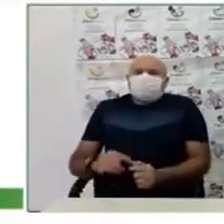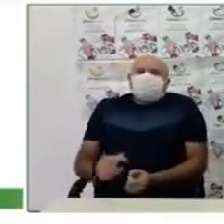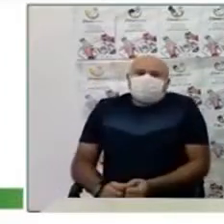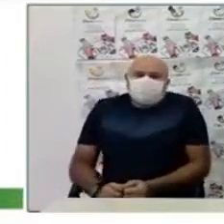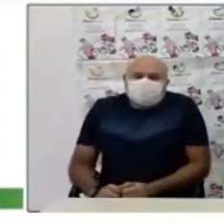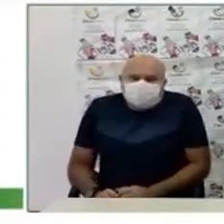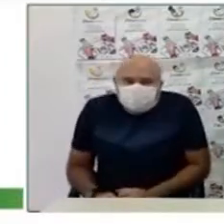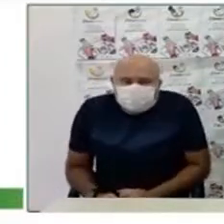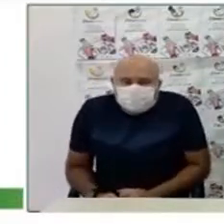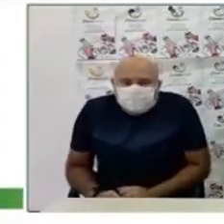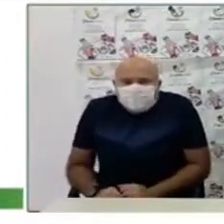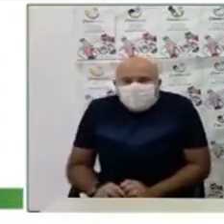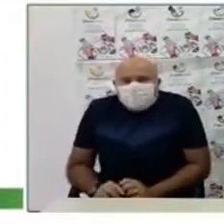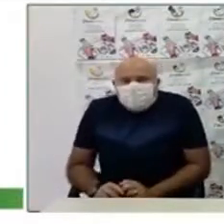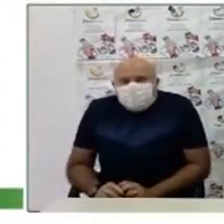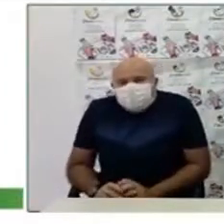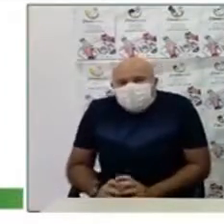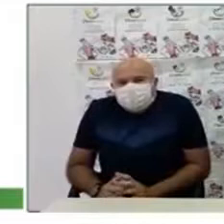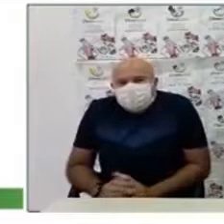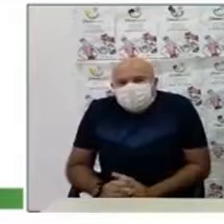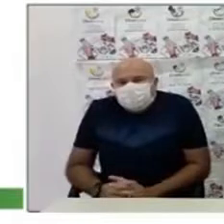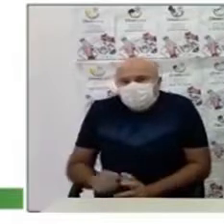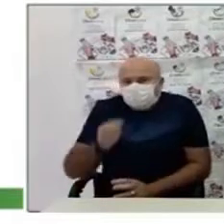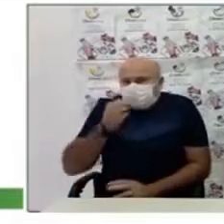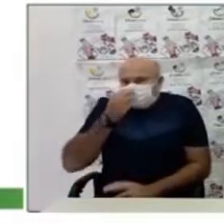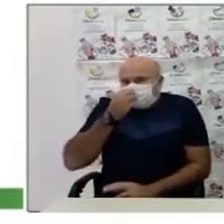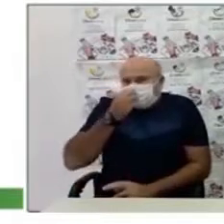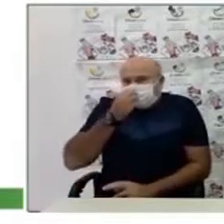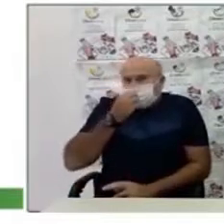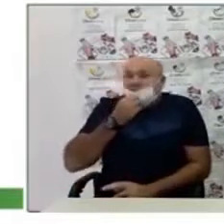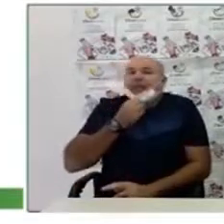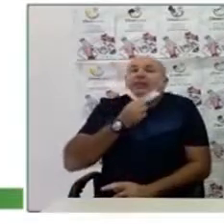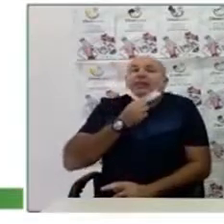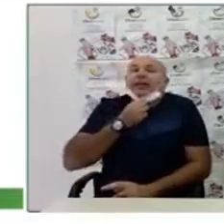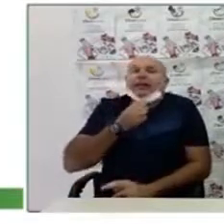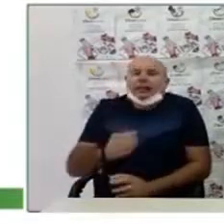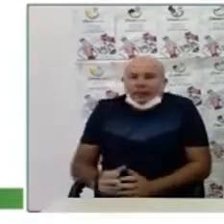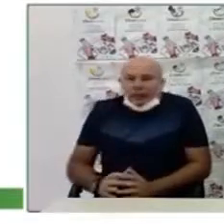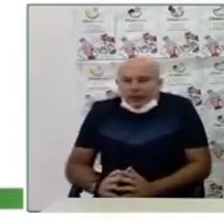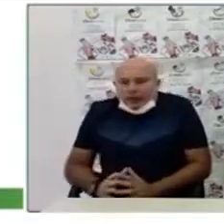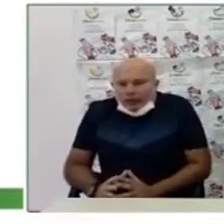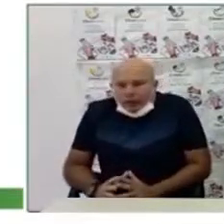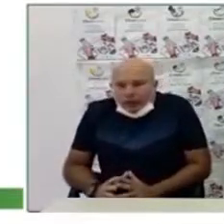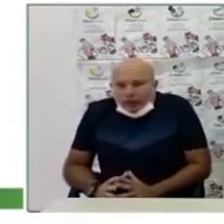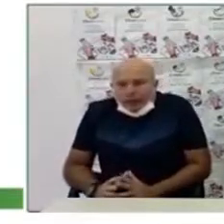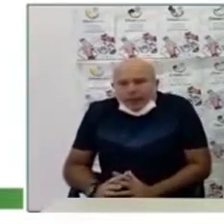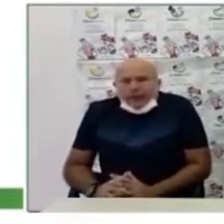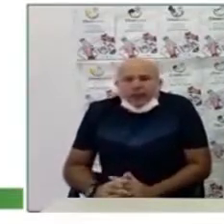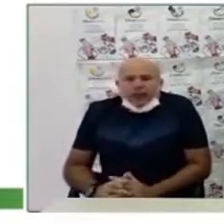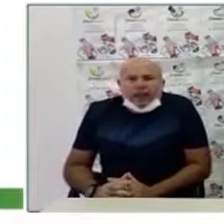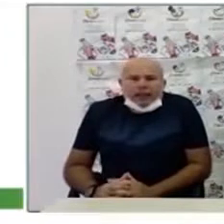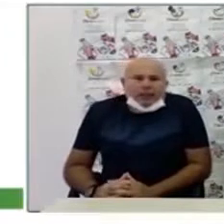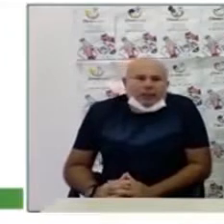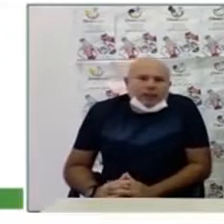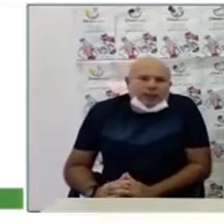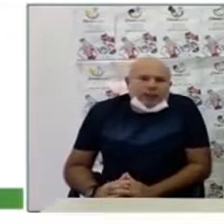escola que você estuda. E aí você vê essas camadas com a quantidade fixa de elétrons em cada região, né? Tem K,